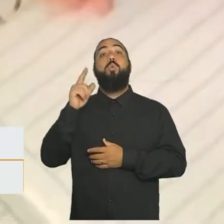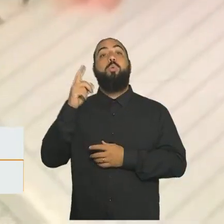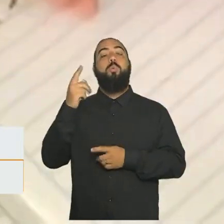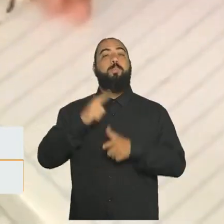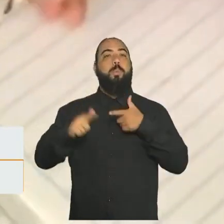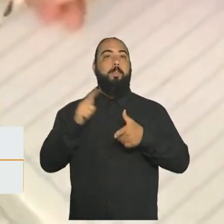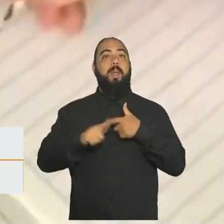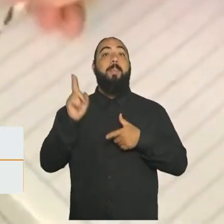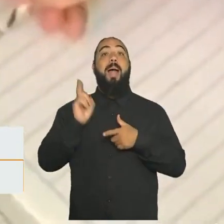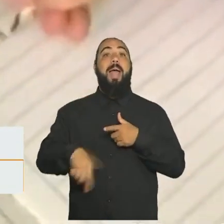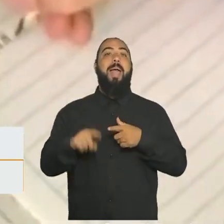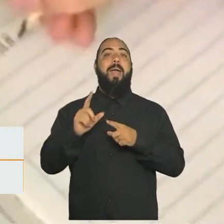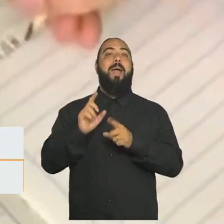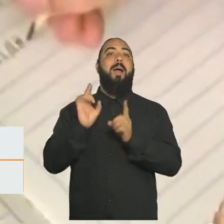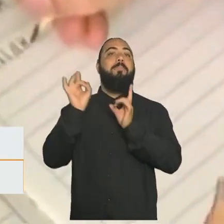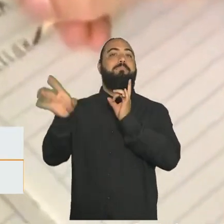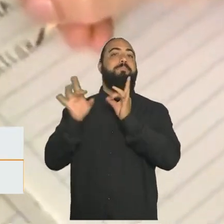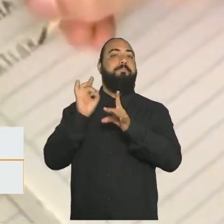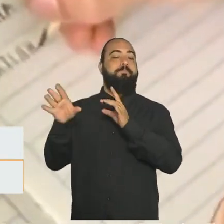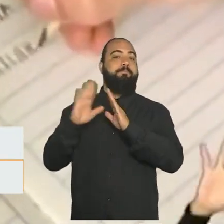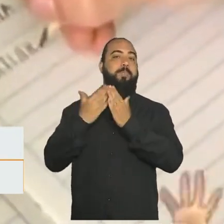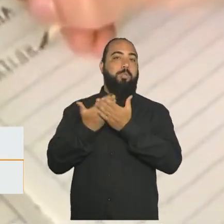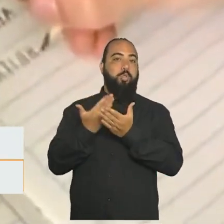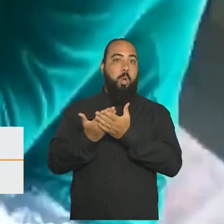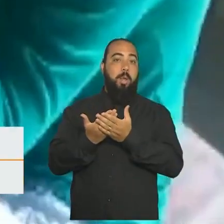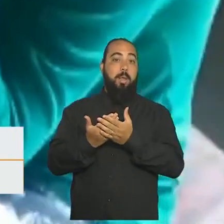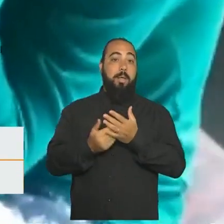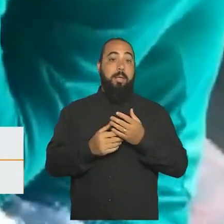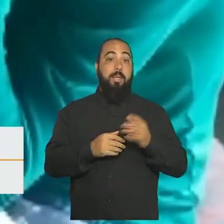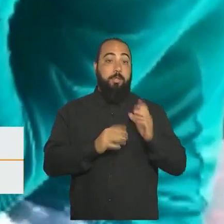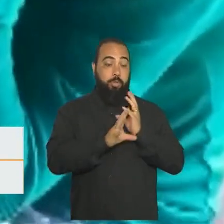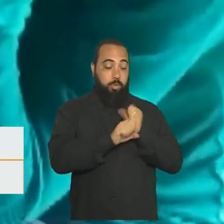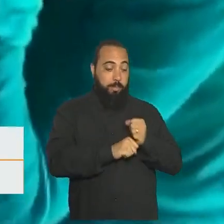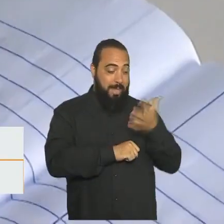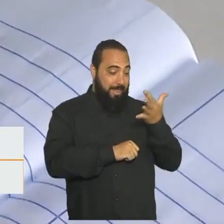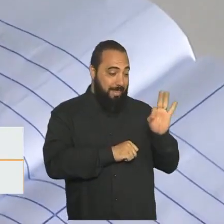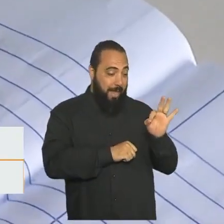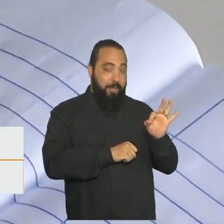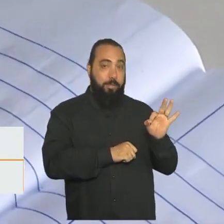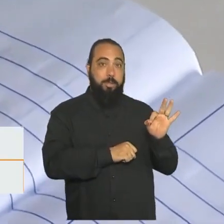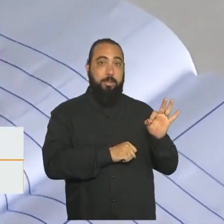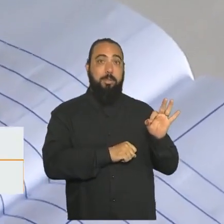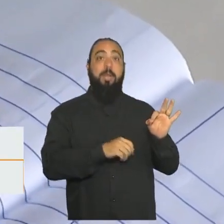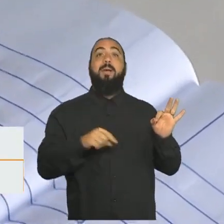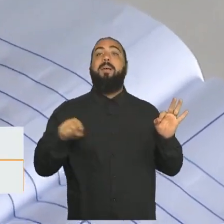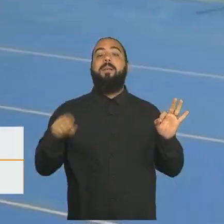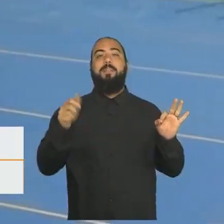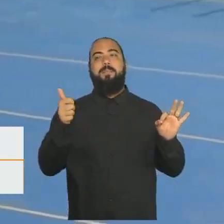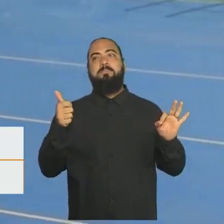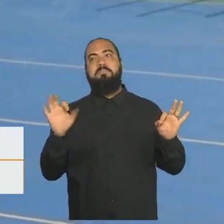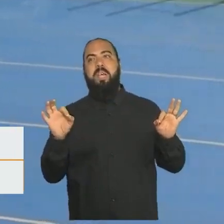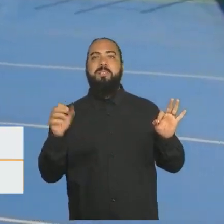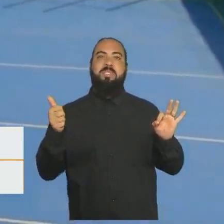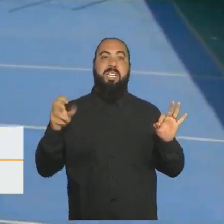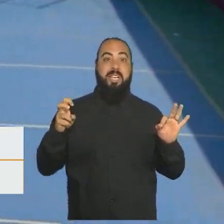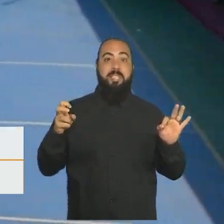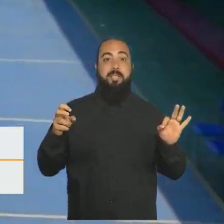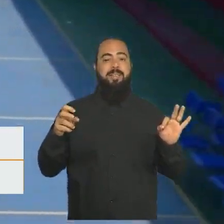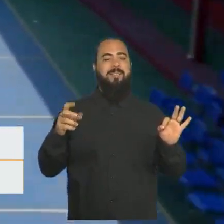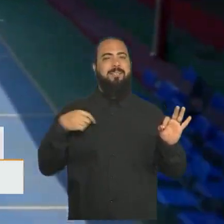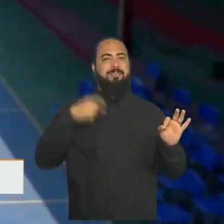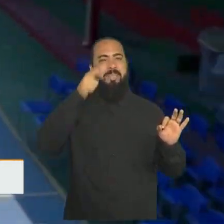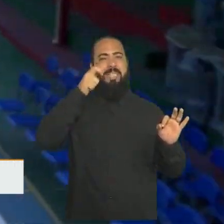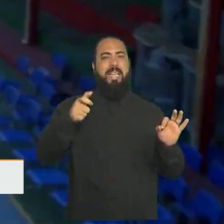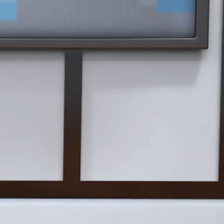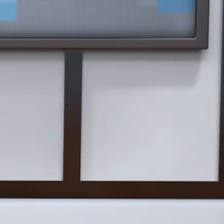evasão escolar. No Brasil, 1 em cada 10 estudantes de 10 a 15 anos relatou que não planeja voltar às aulas quando sua